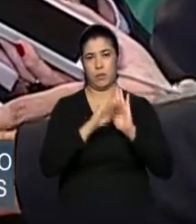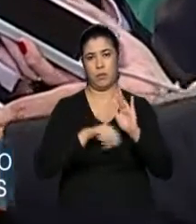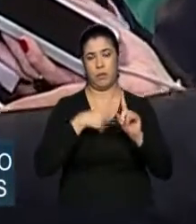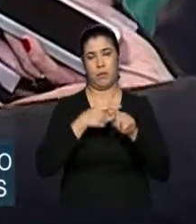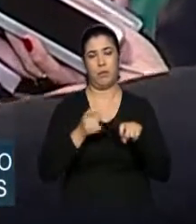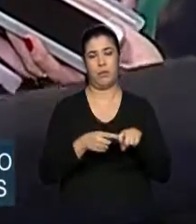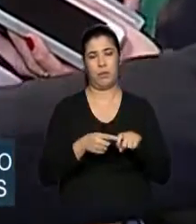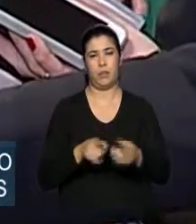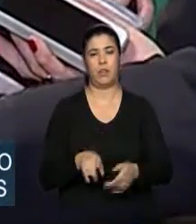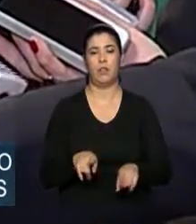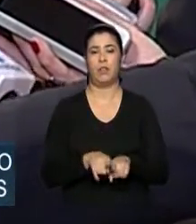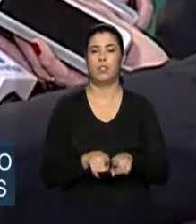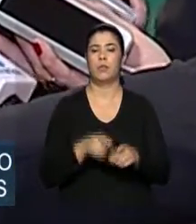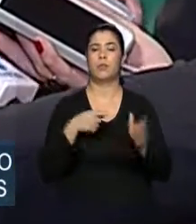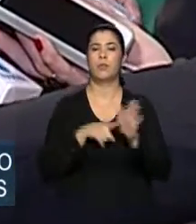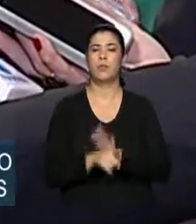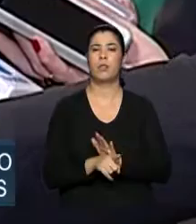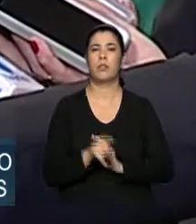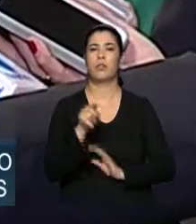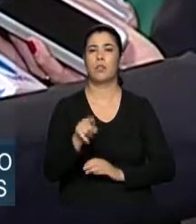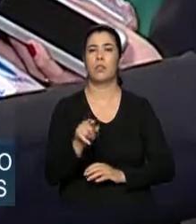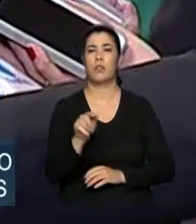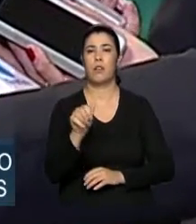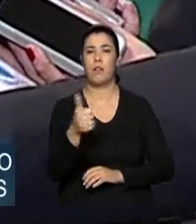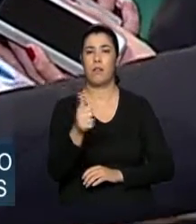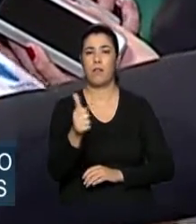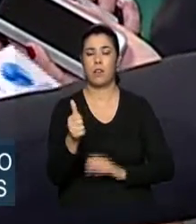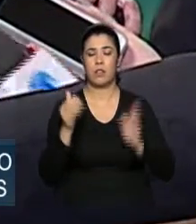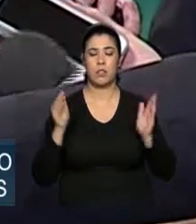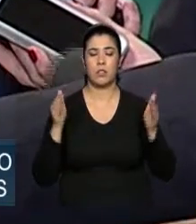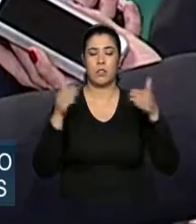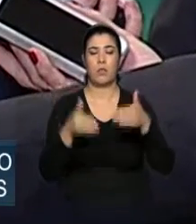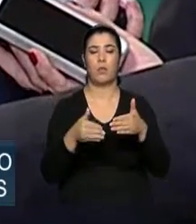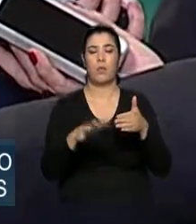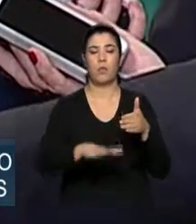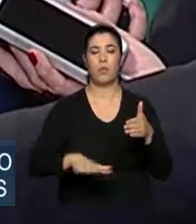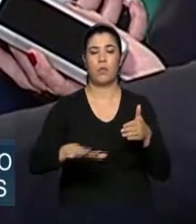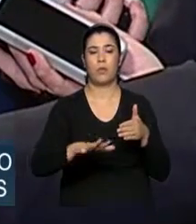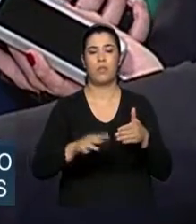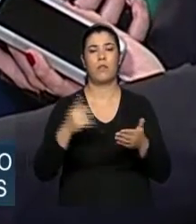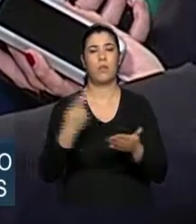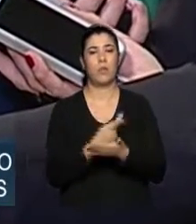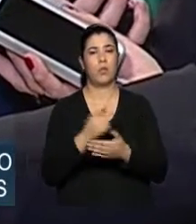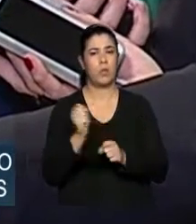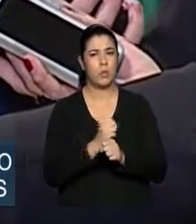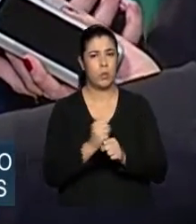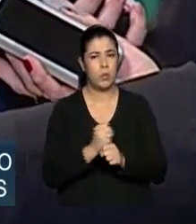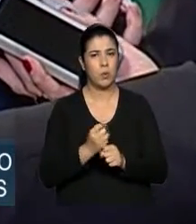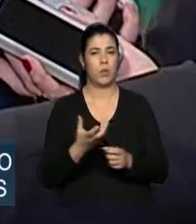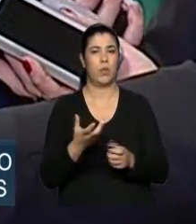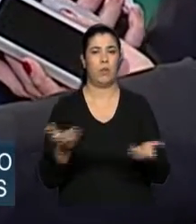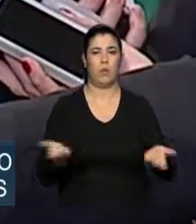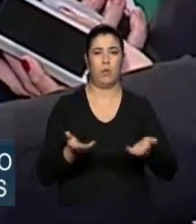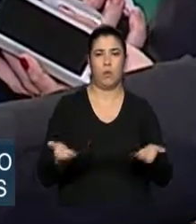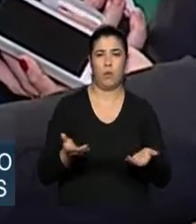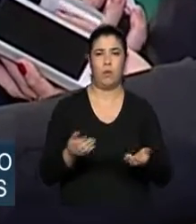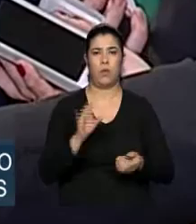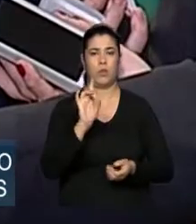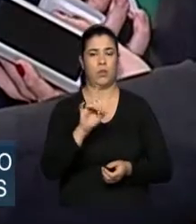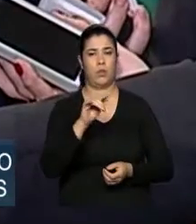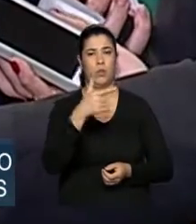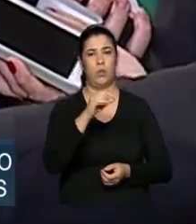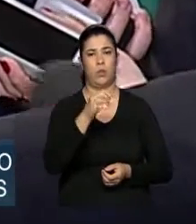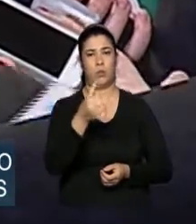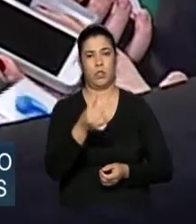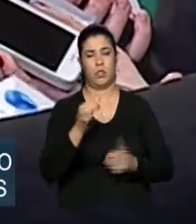E só para esclarecer, essa avaliação em foco, em loco, que está previsto para 2016, ela vai acontecer anualmente ou por hora é 2016